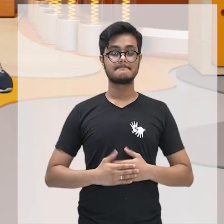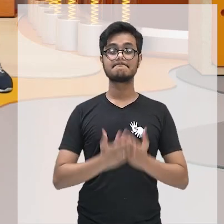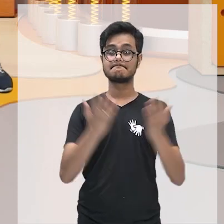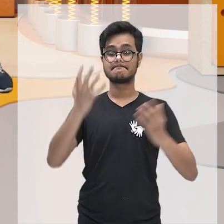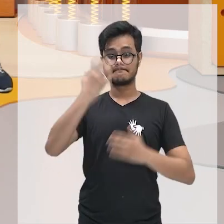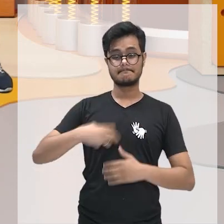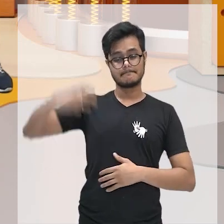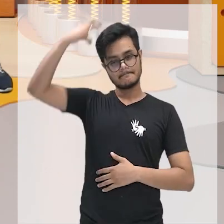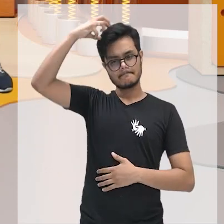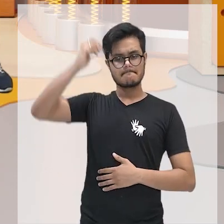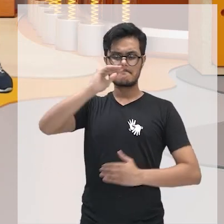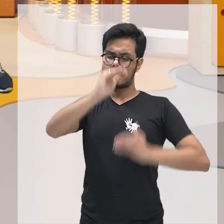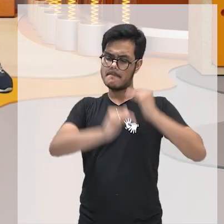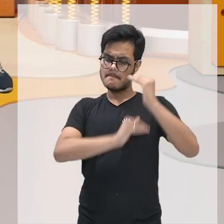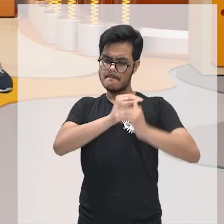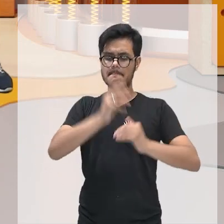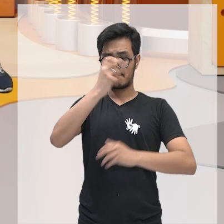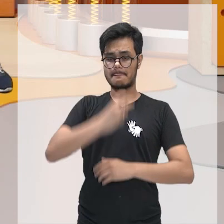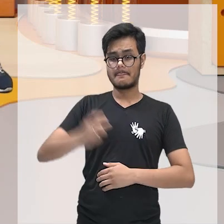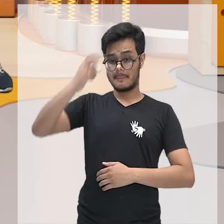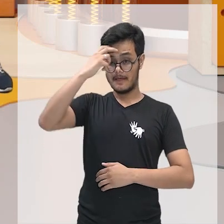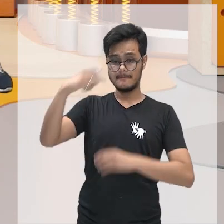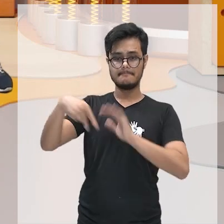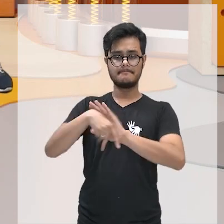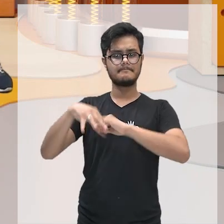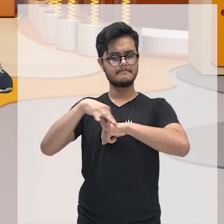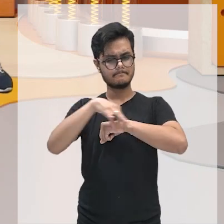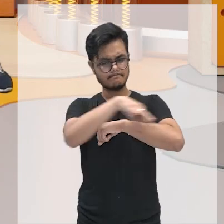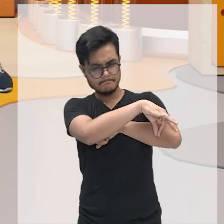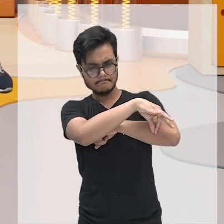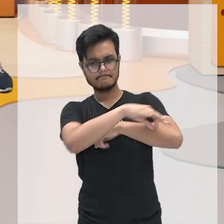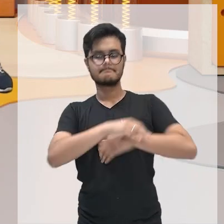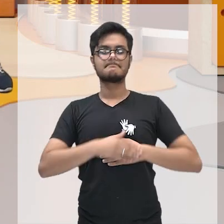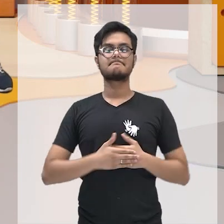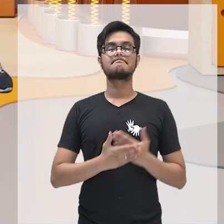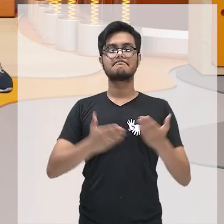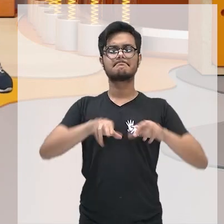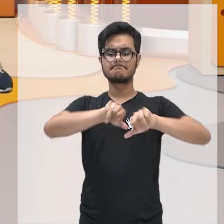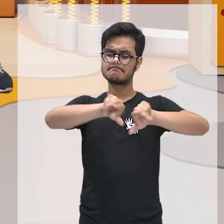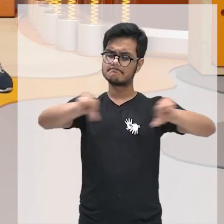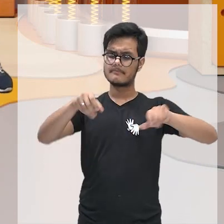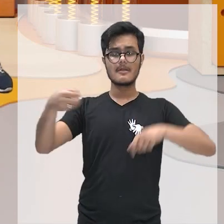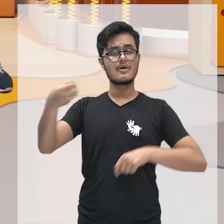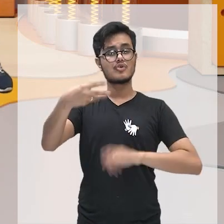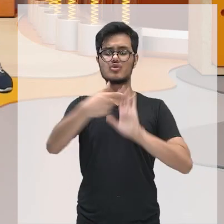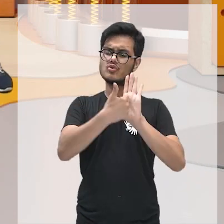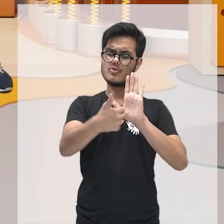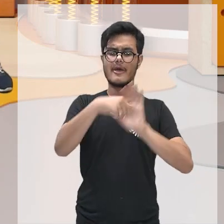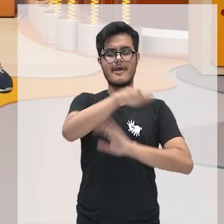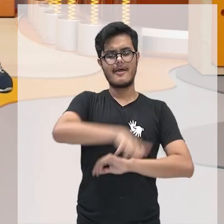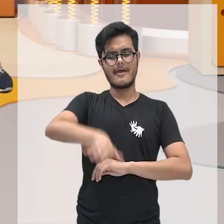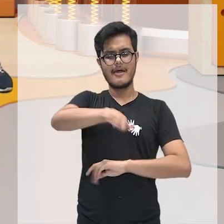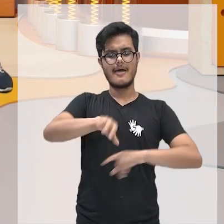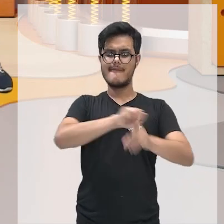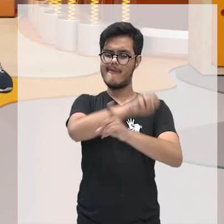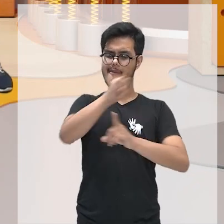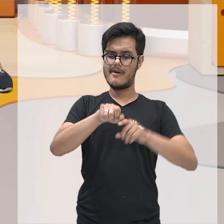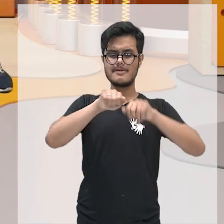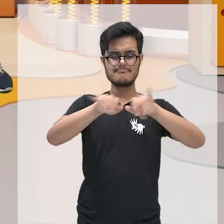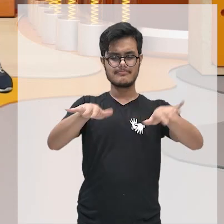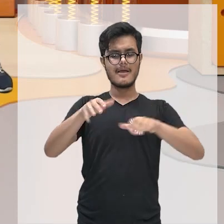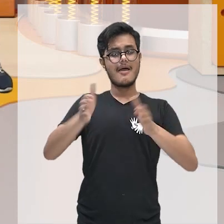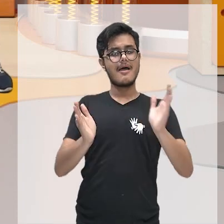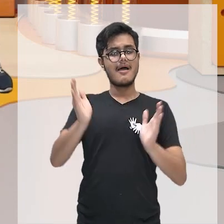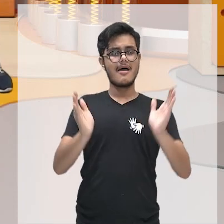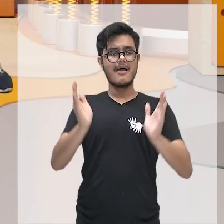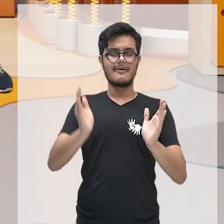marcado por avanços culturais e arquitetônicos trazendo elementos inovadores à sociedade romana depois a